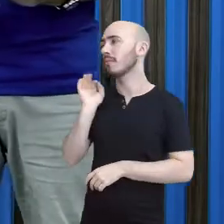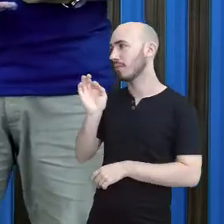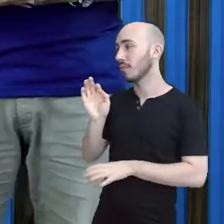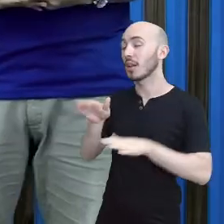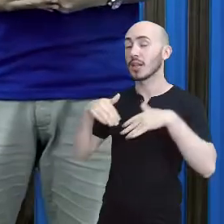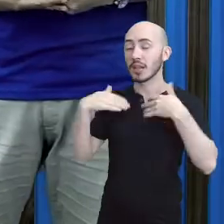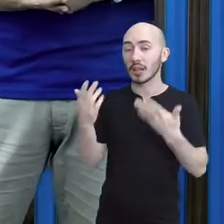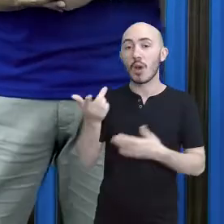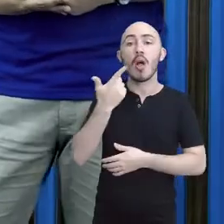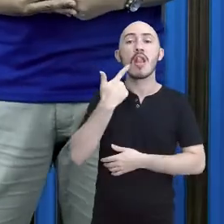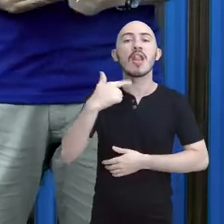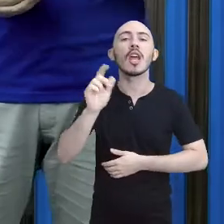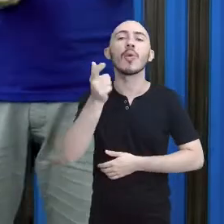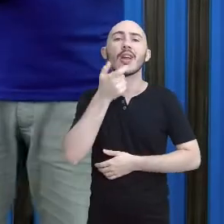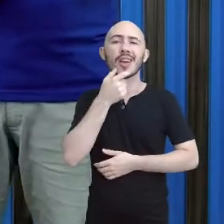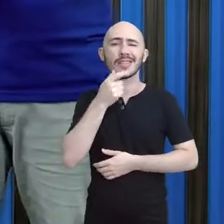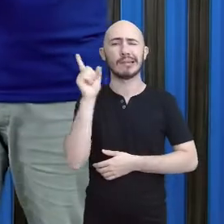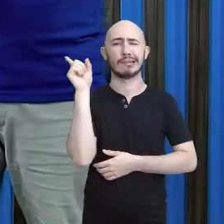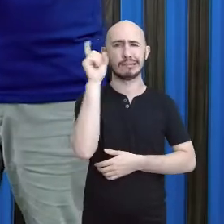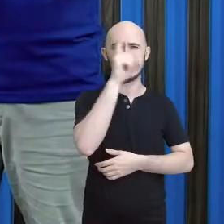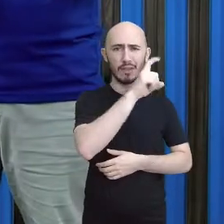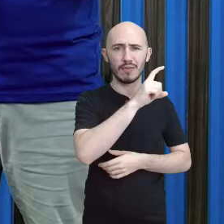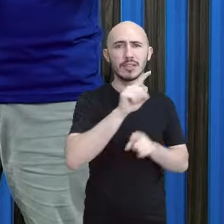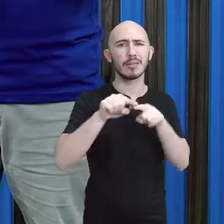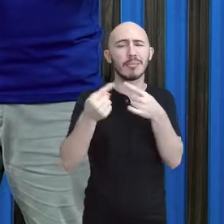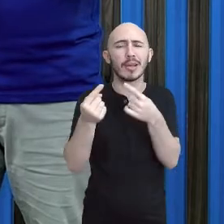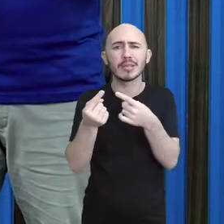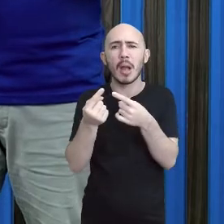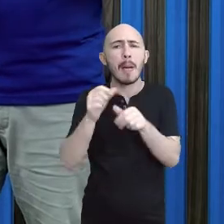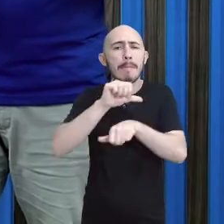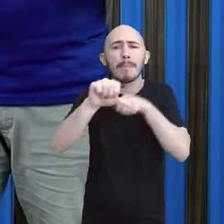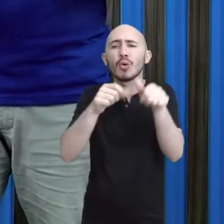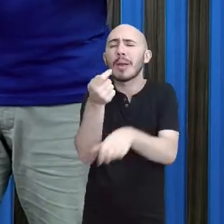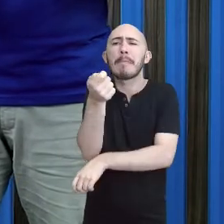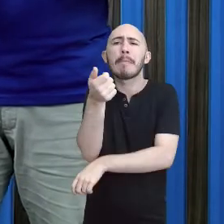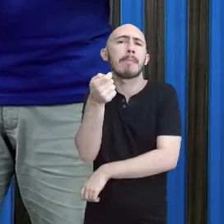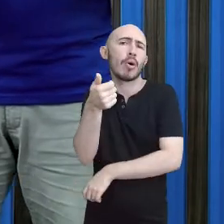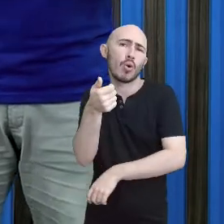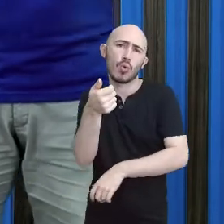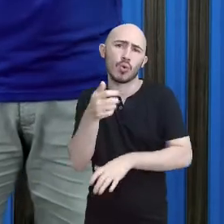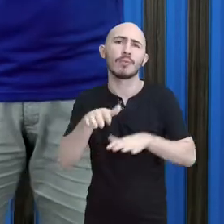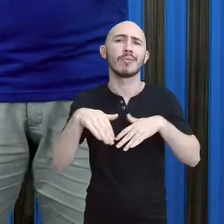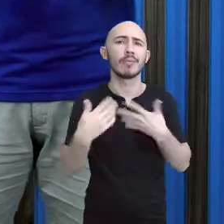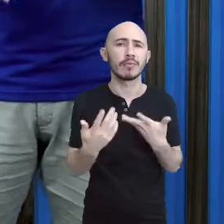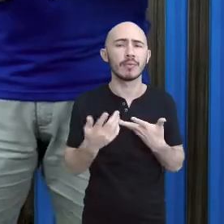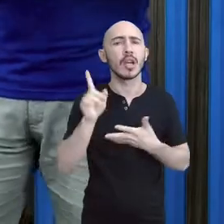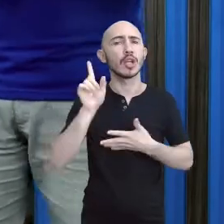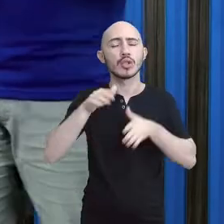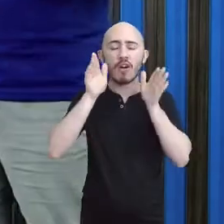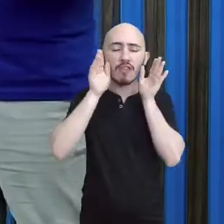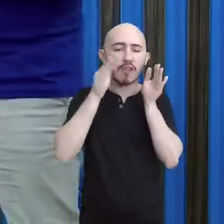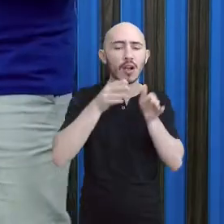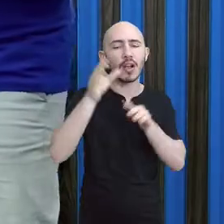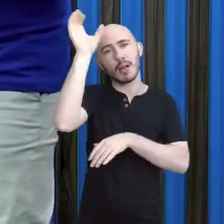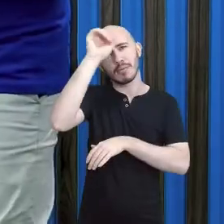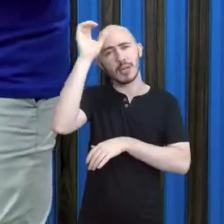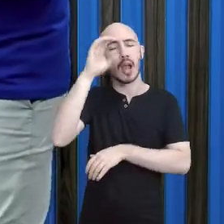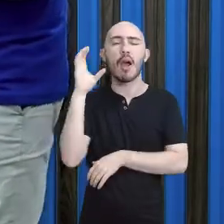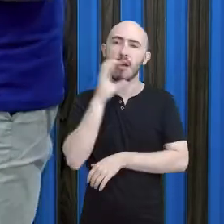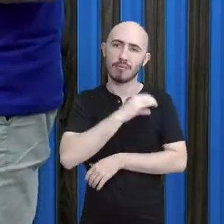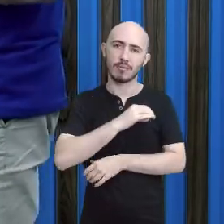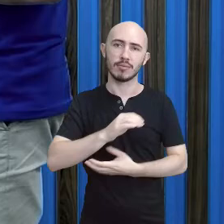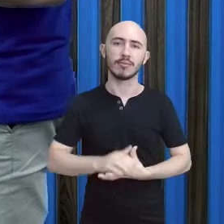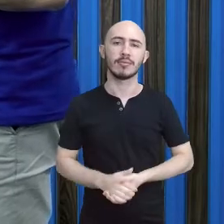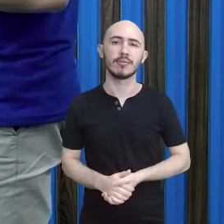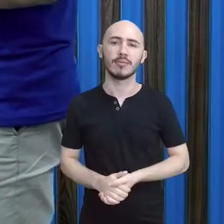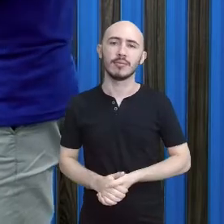inglesa, inglês é complicado demais. Viu que a mudança é mínima? Não é tão complicado assim. Basta se delimitar e aprender isso rapidinho. Tá